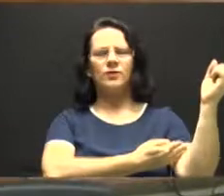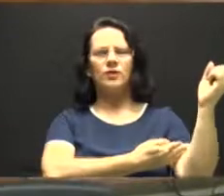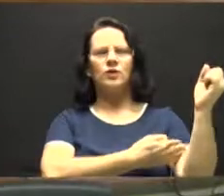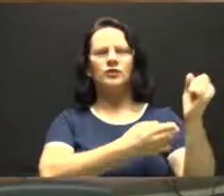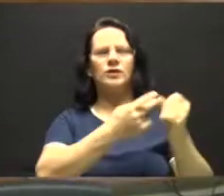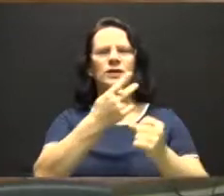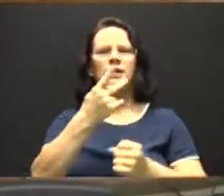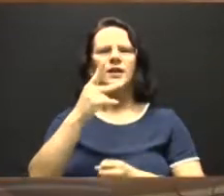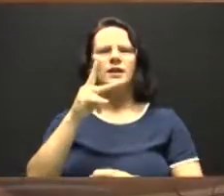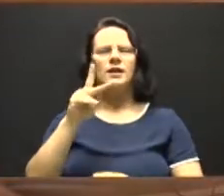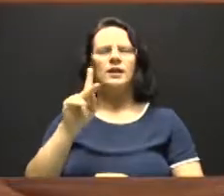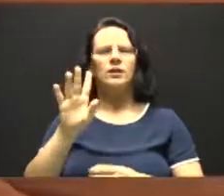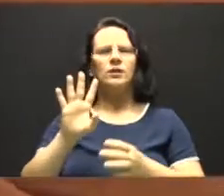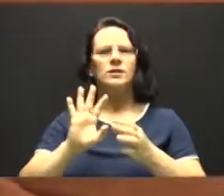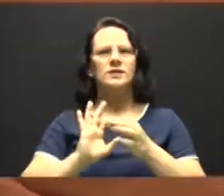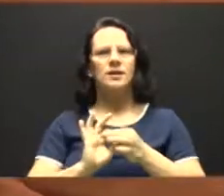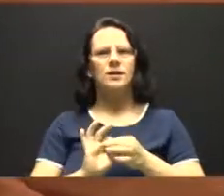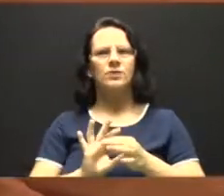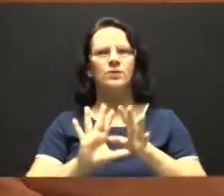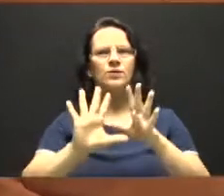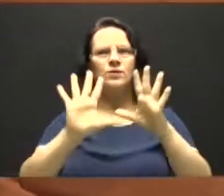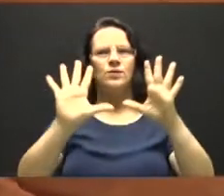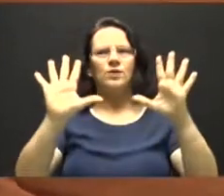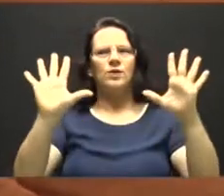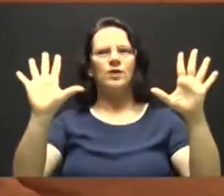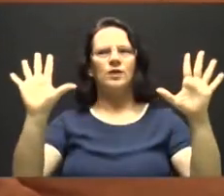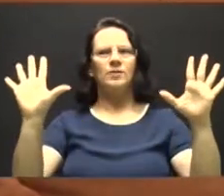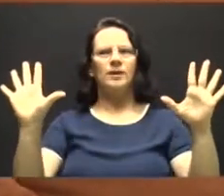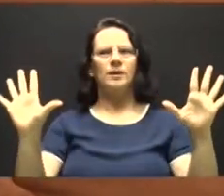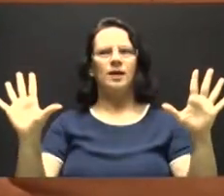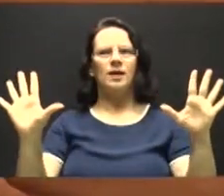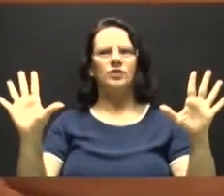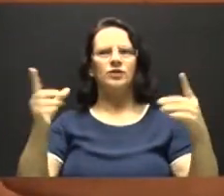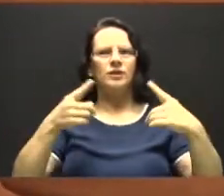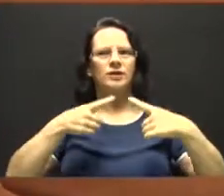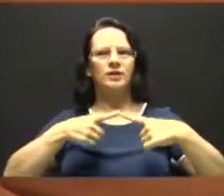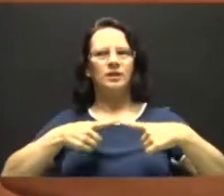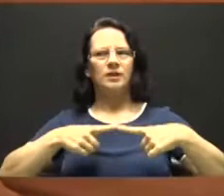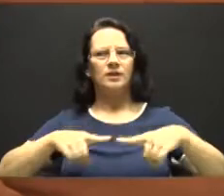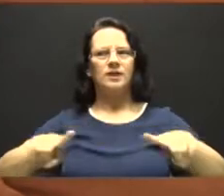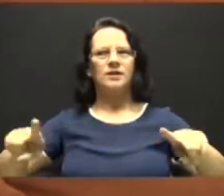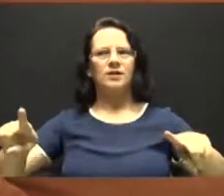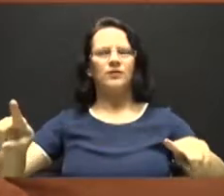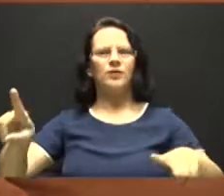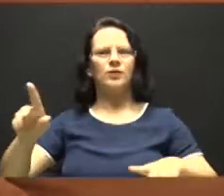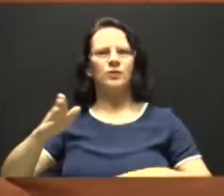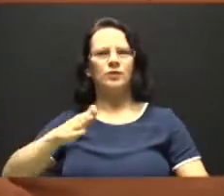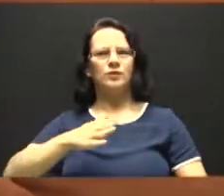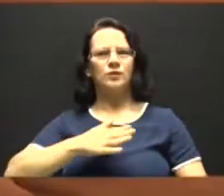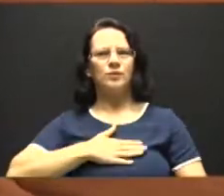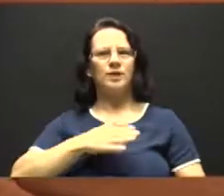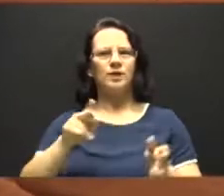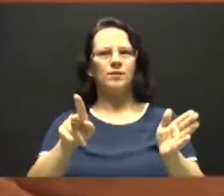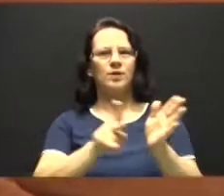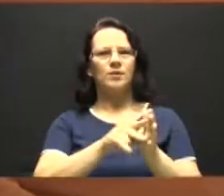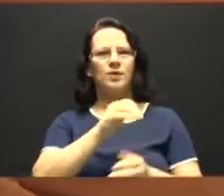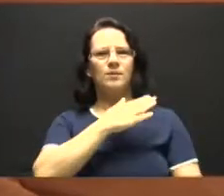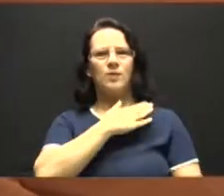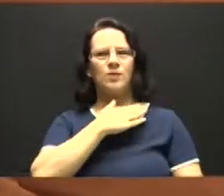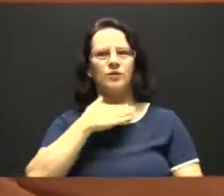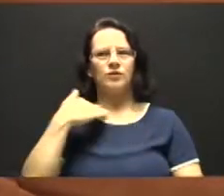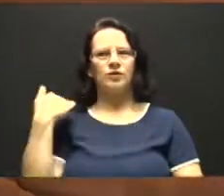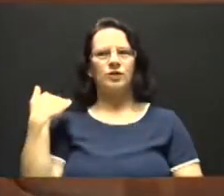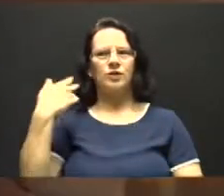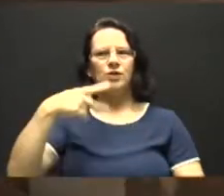forte em seu seio a liberdade ao fim o nosso bem da própria